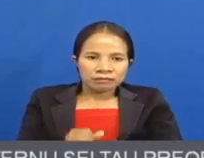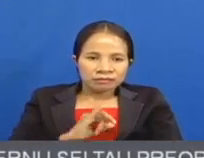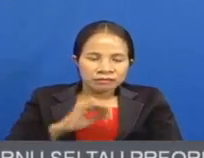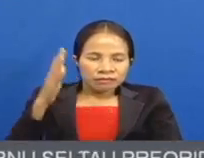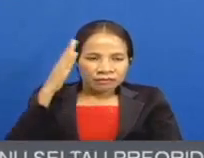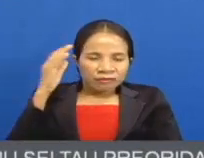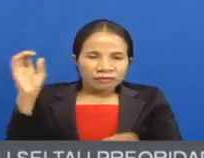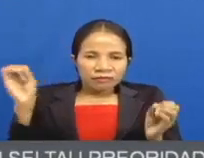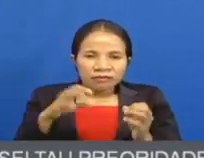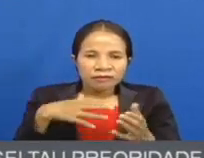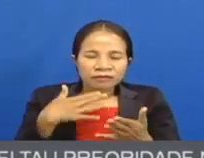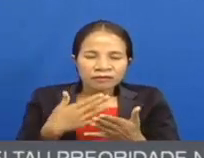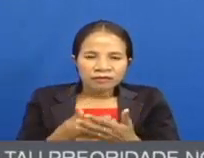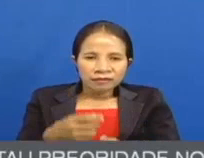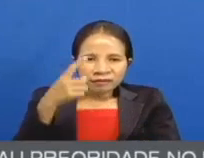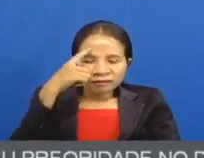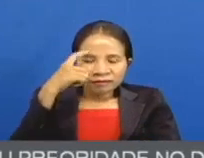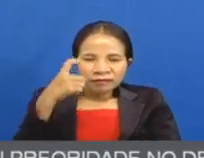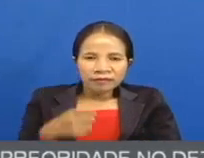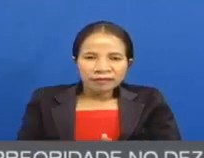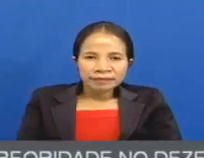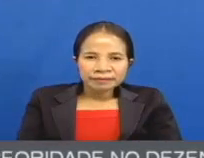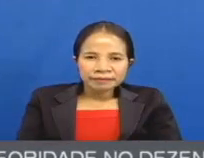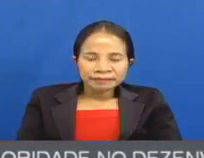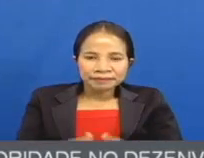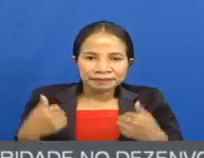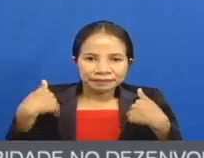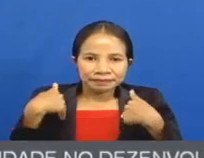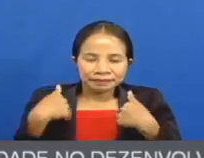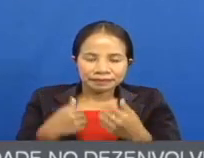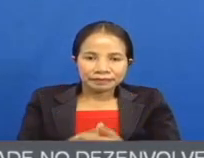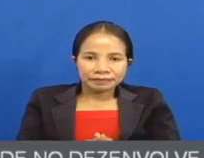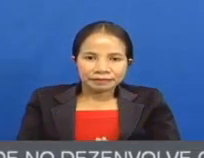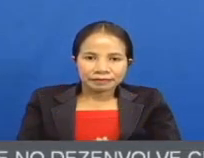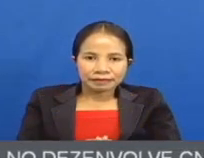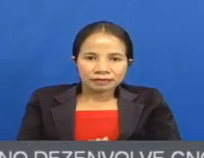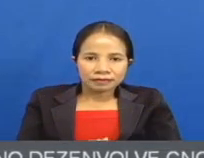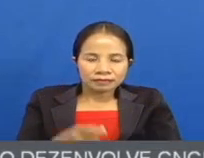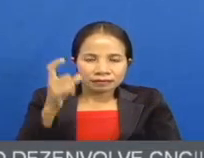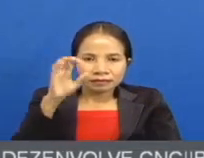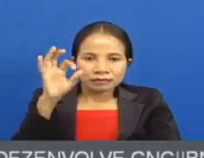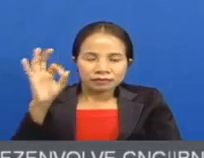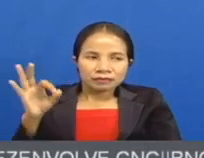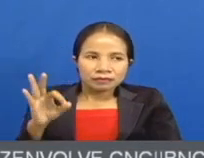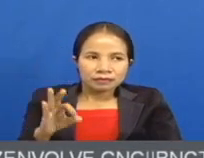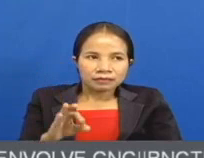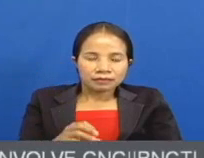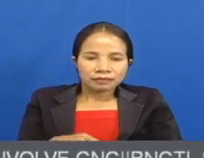do suficiente cari, tamba, e a se no ano be,